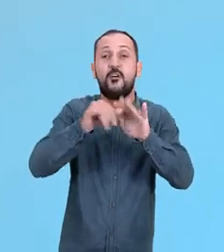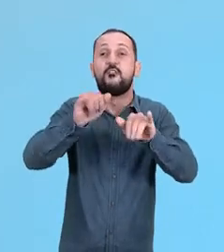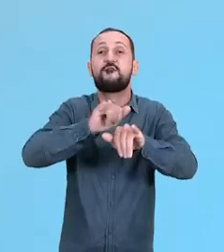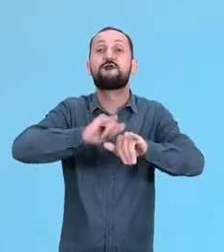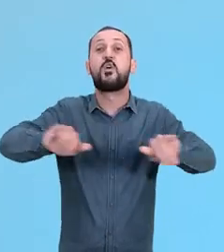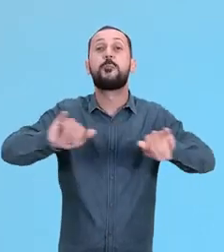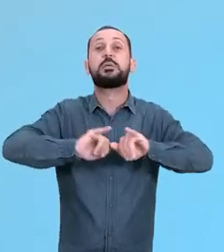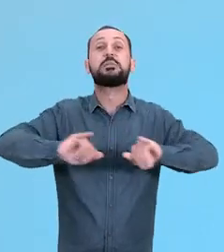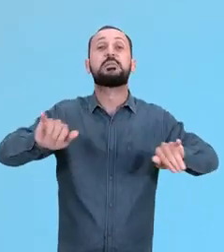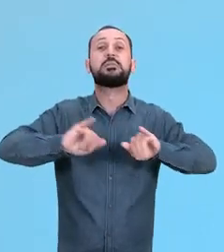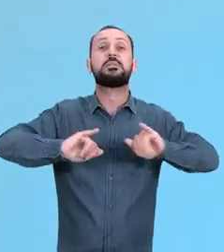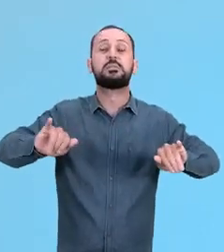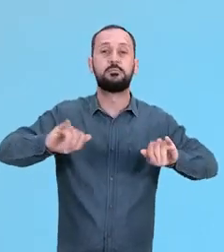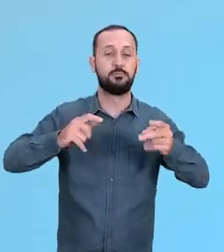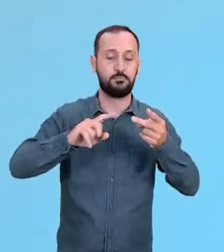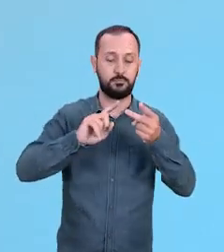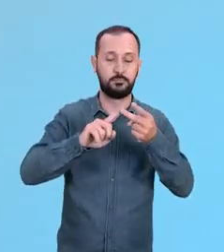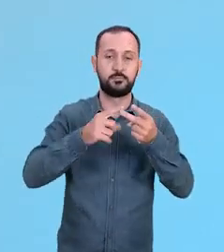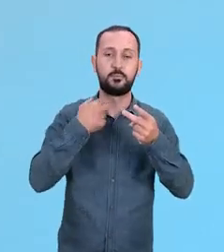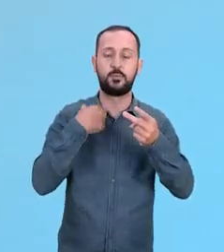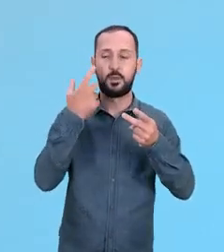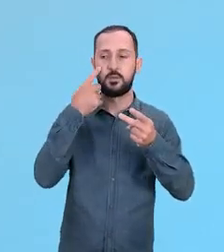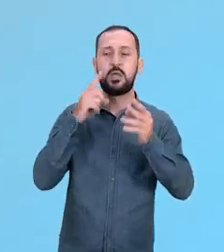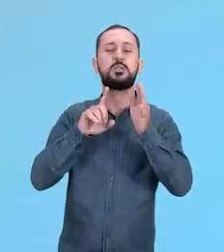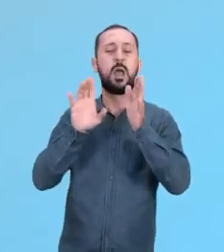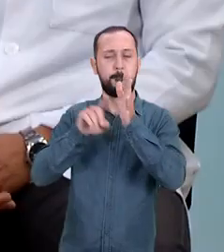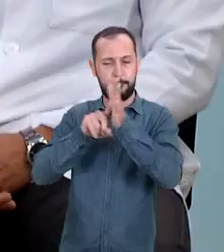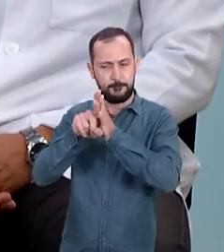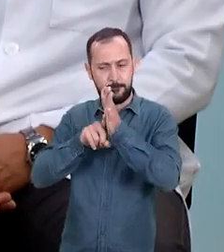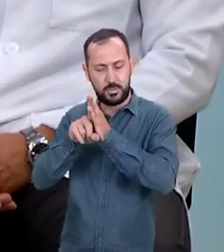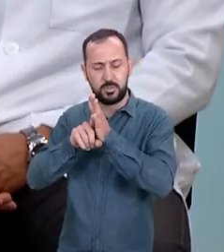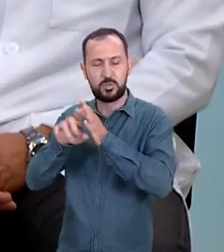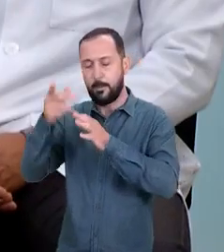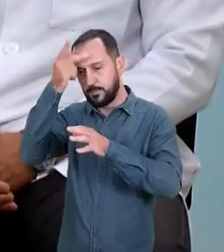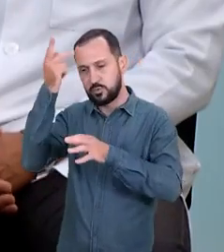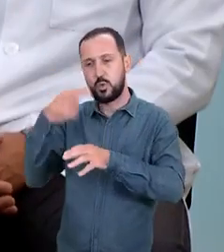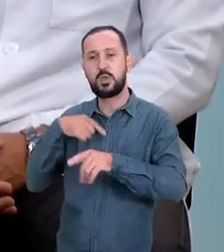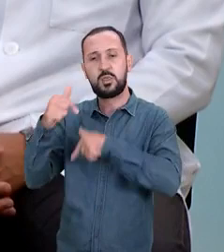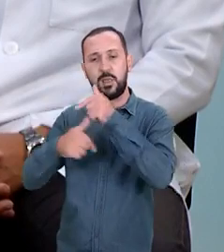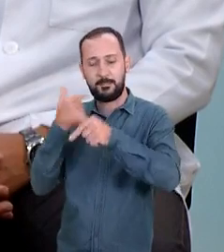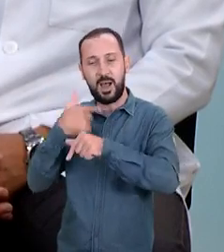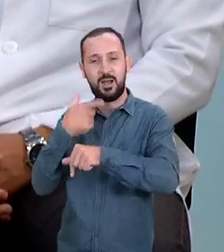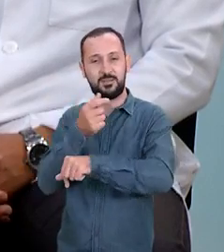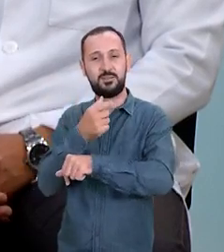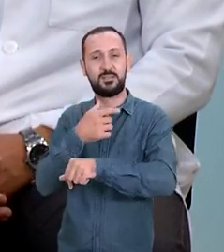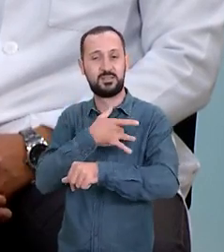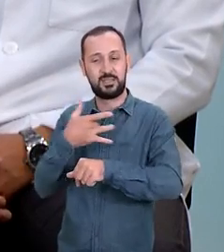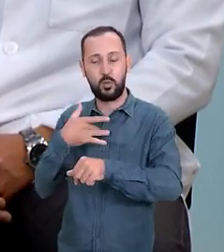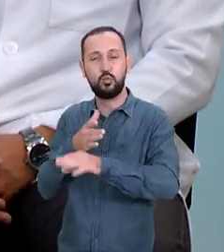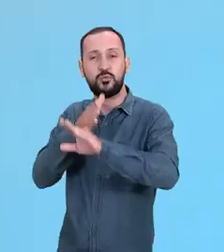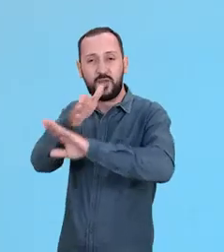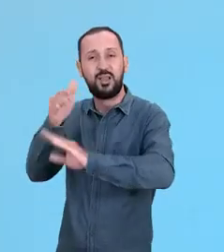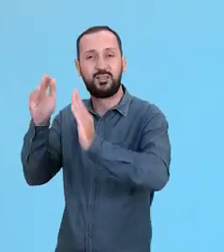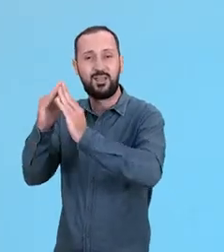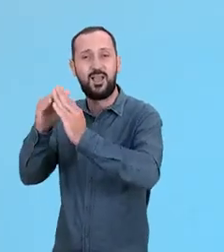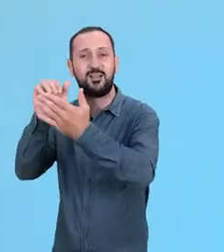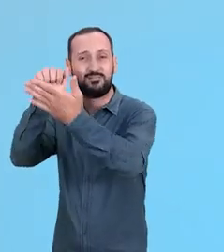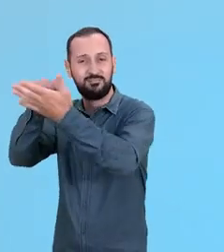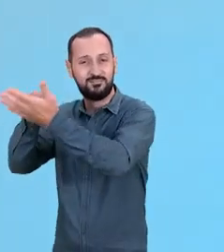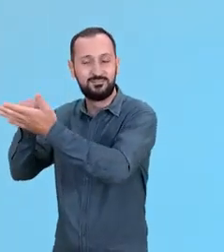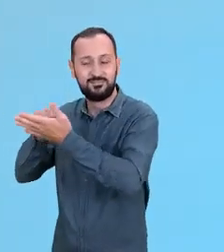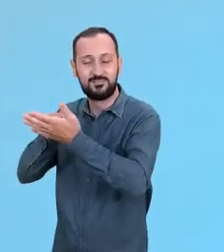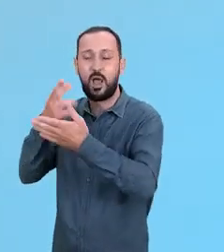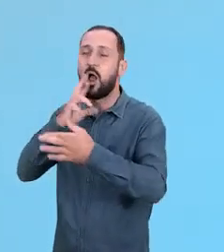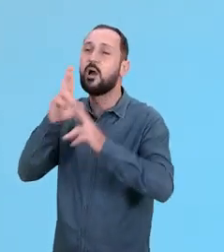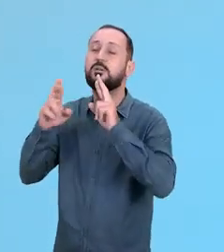informativas, acompanhando os resultados dos agentes de saúde e dos agentes de endemias, nós